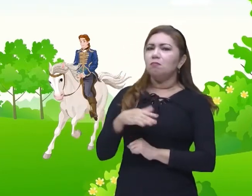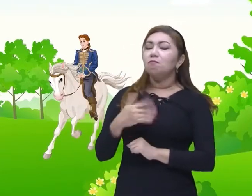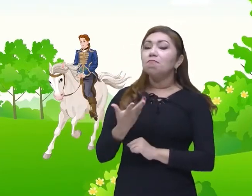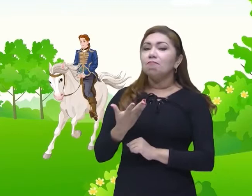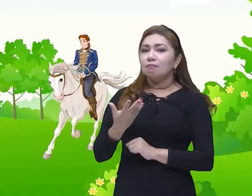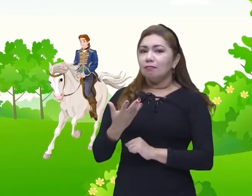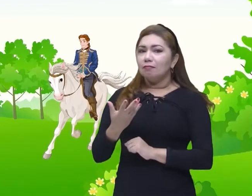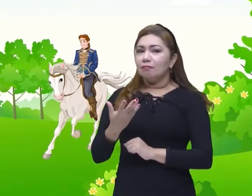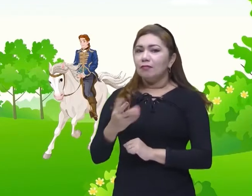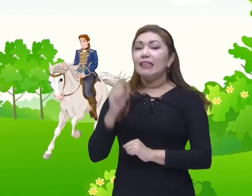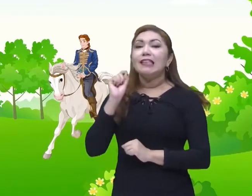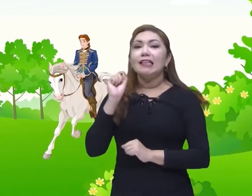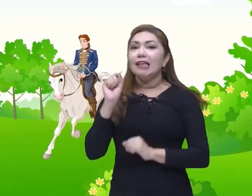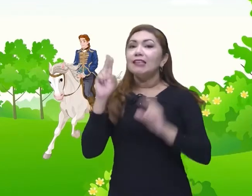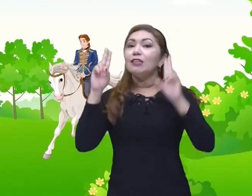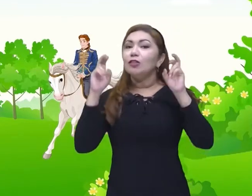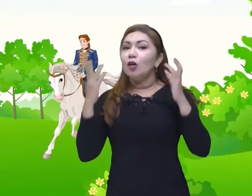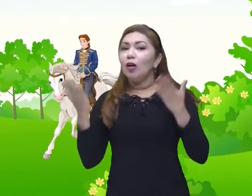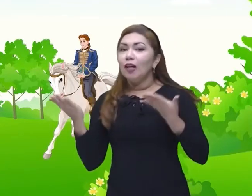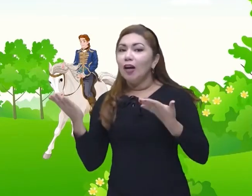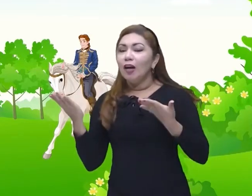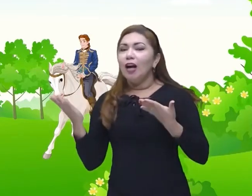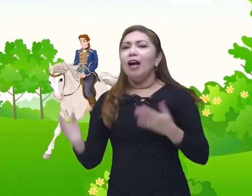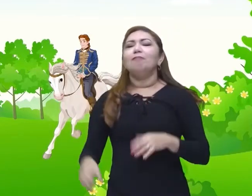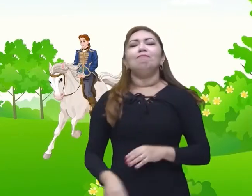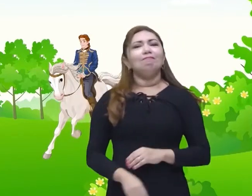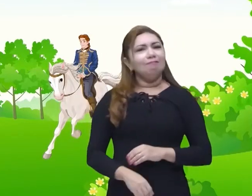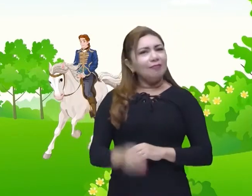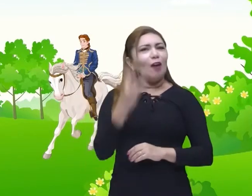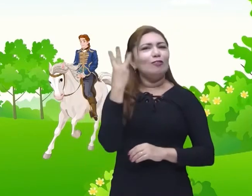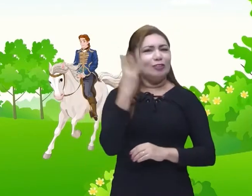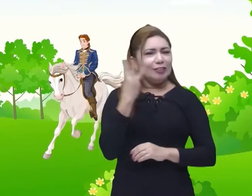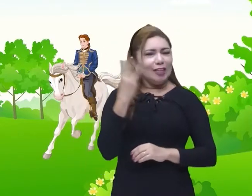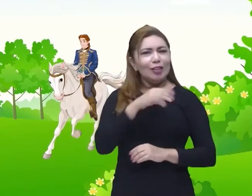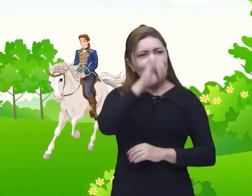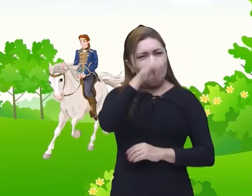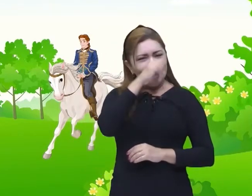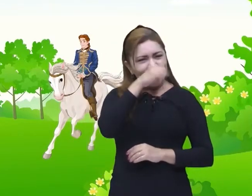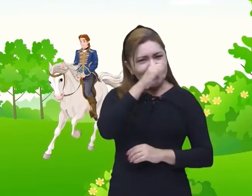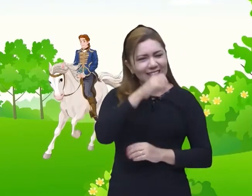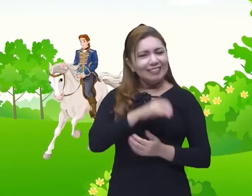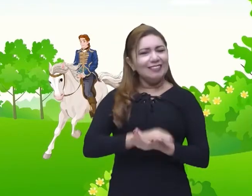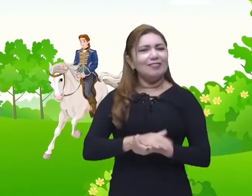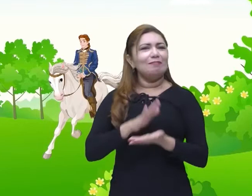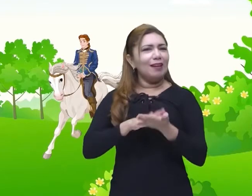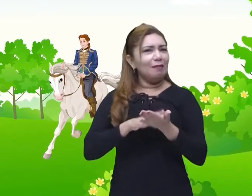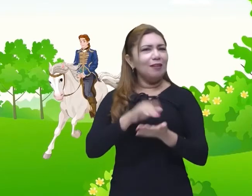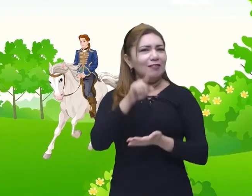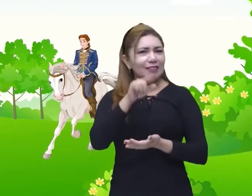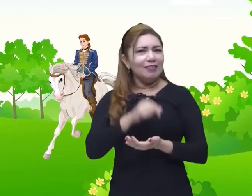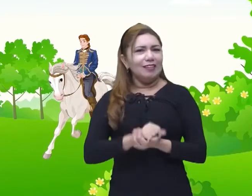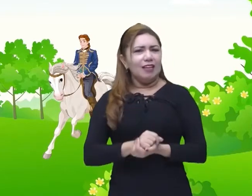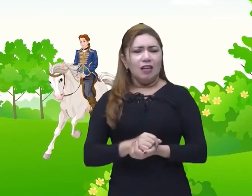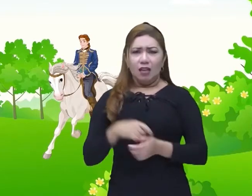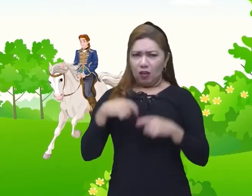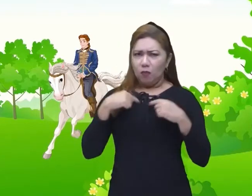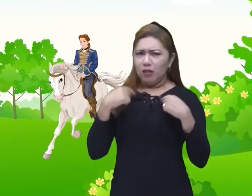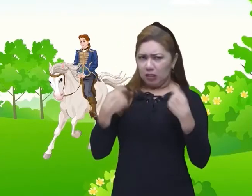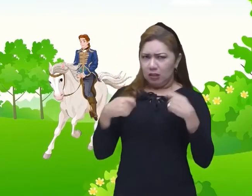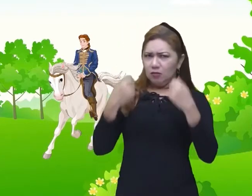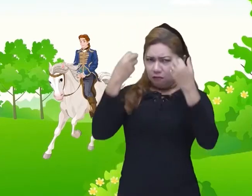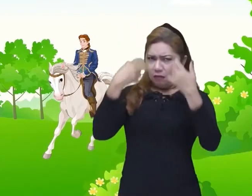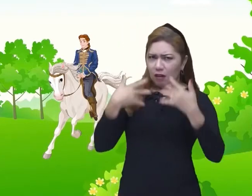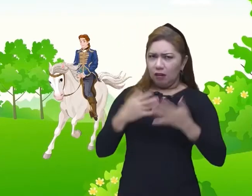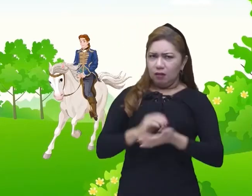Essa história é do quê? Os 3 porquinhos. Parabéns para você que acertou. Eu precisei falar o nome